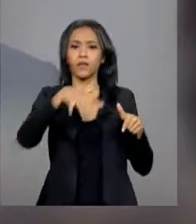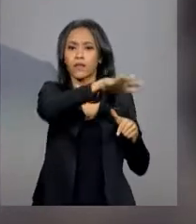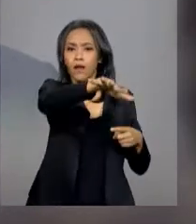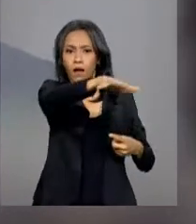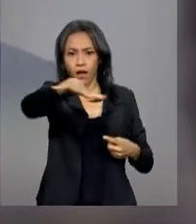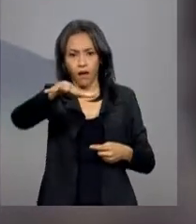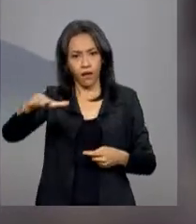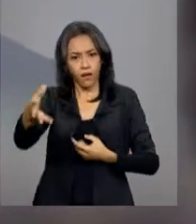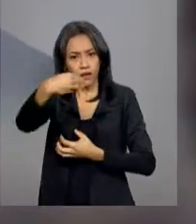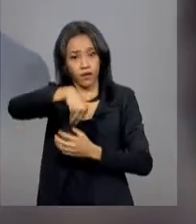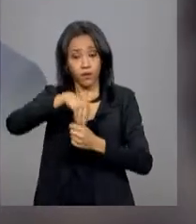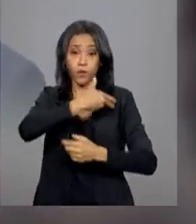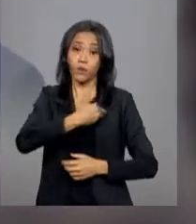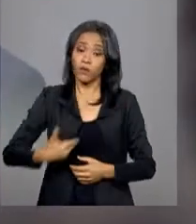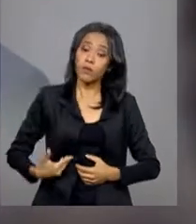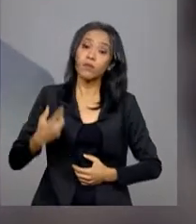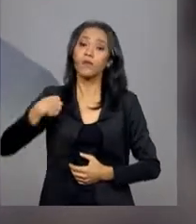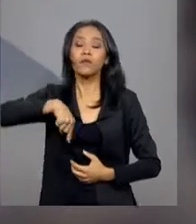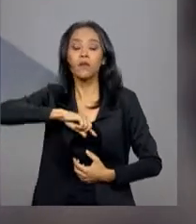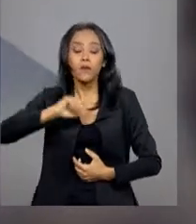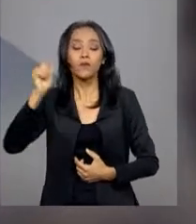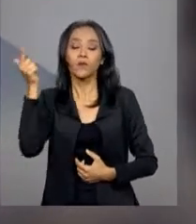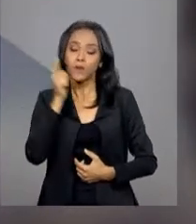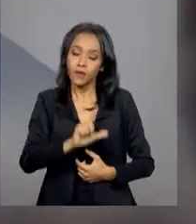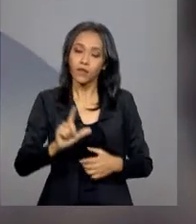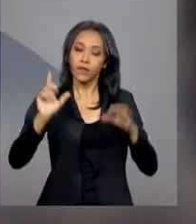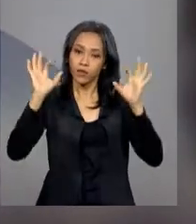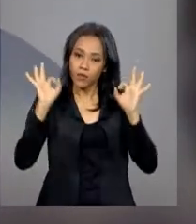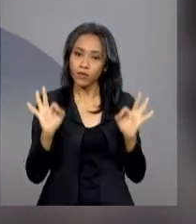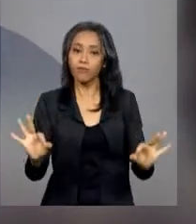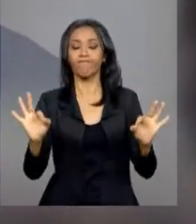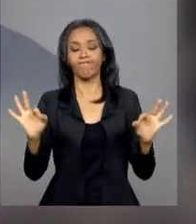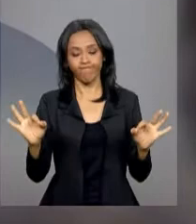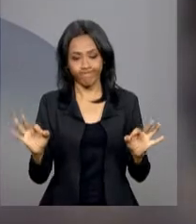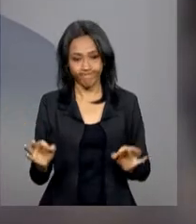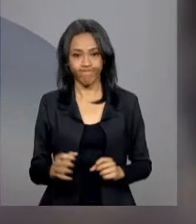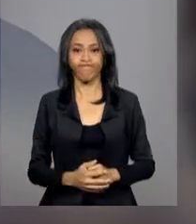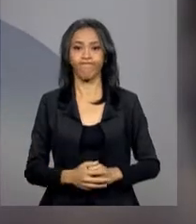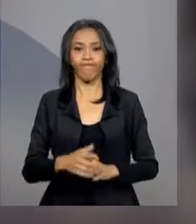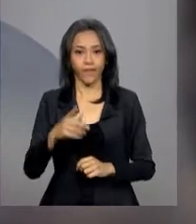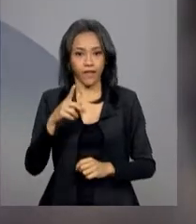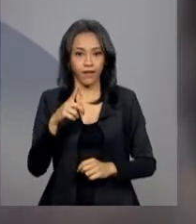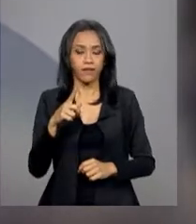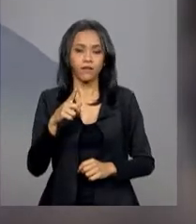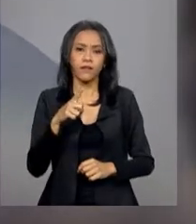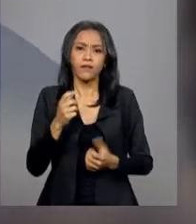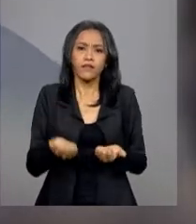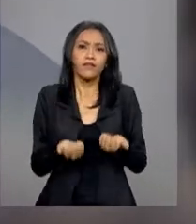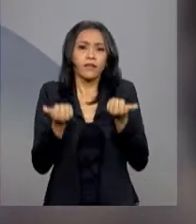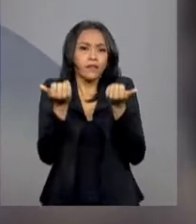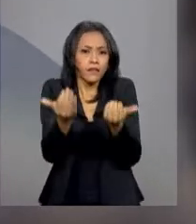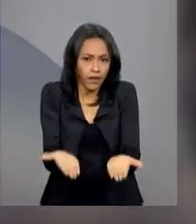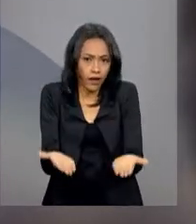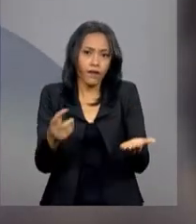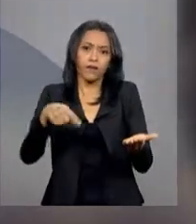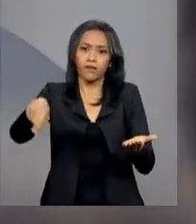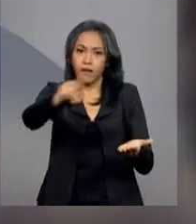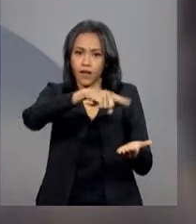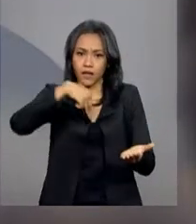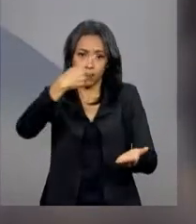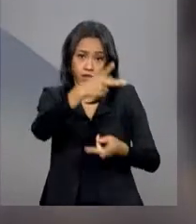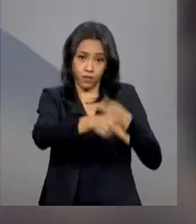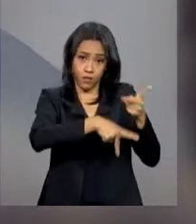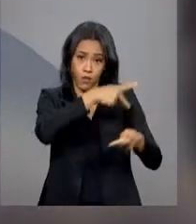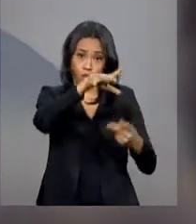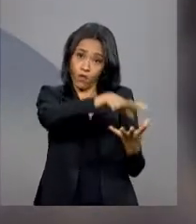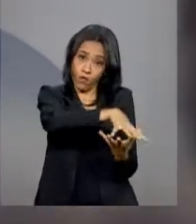para que nós possamos efetivamente trazer alternativas a essa população que envelhece